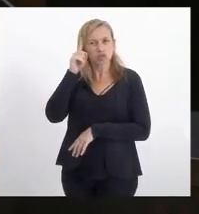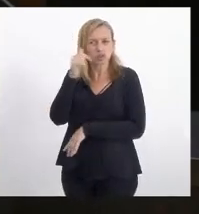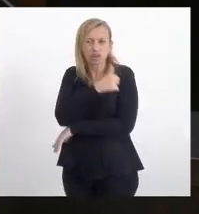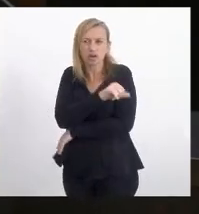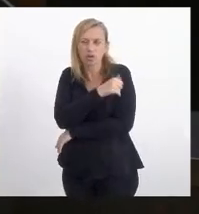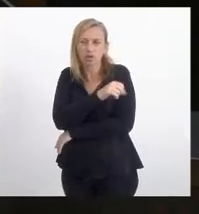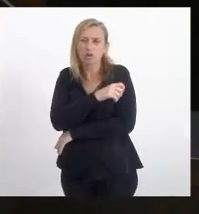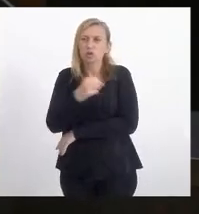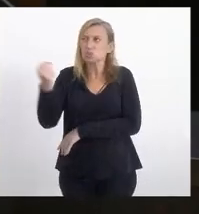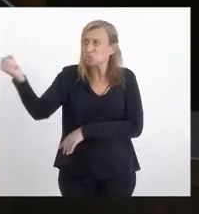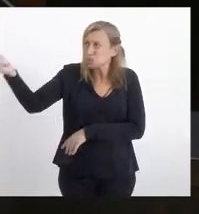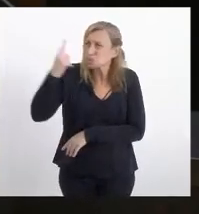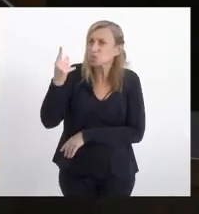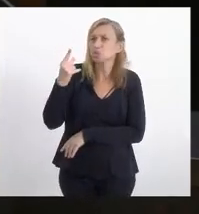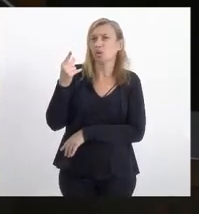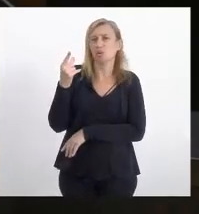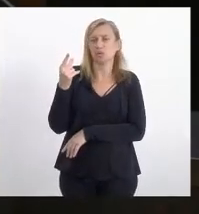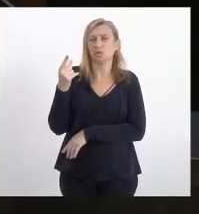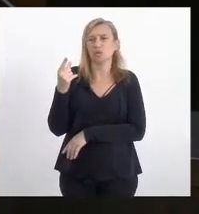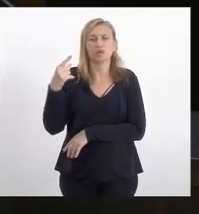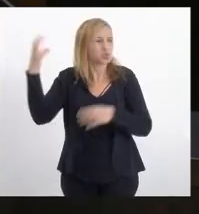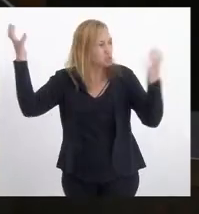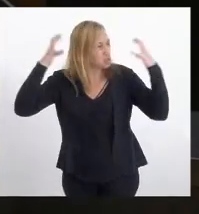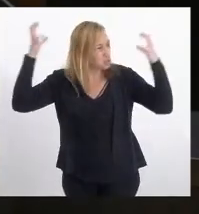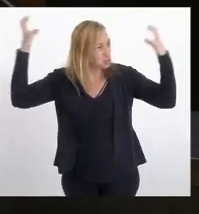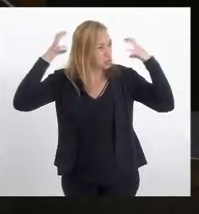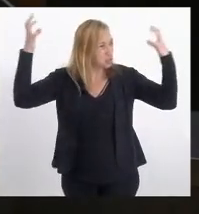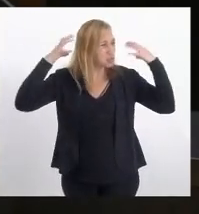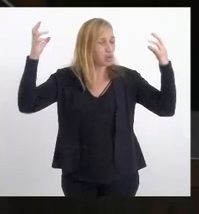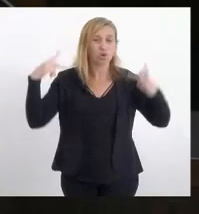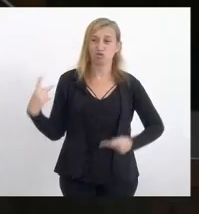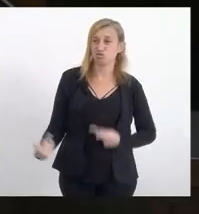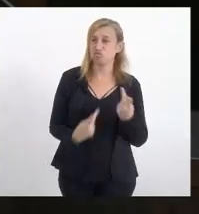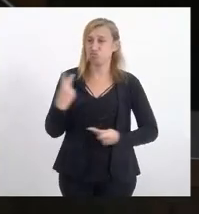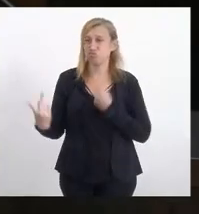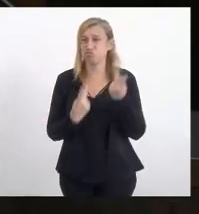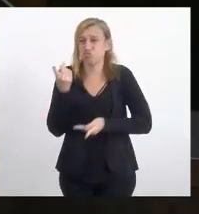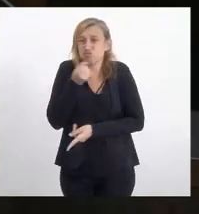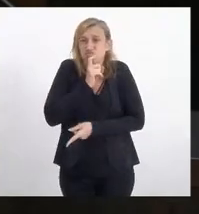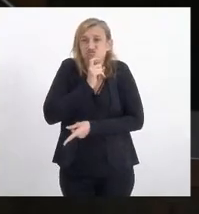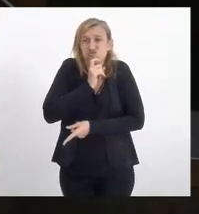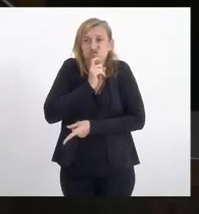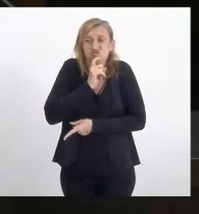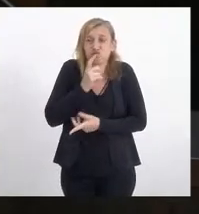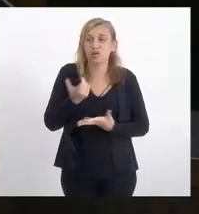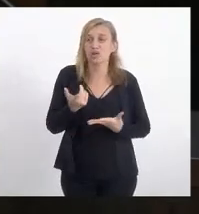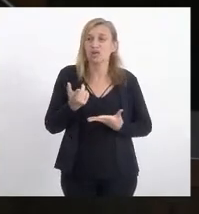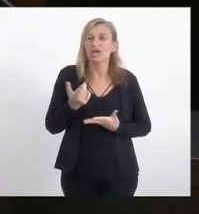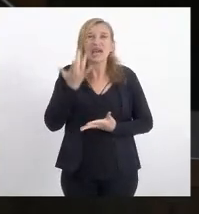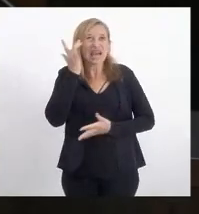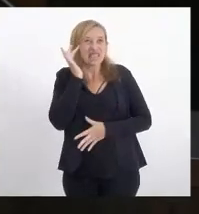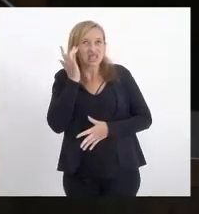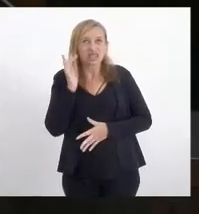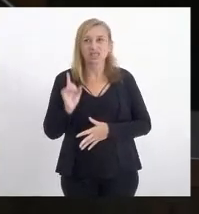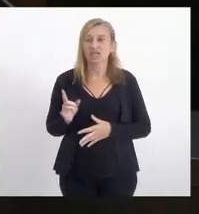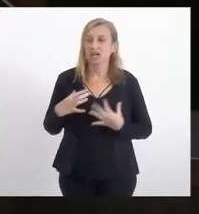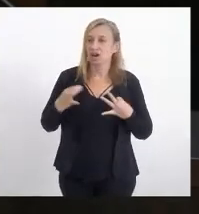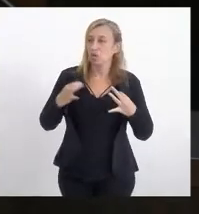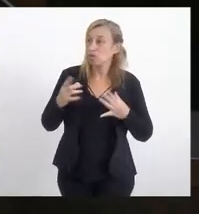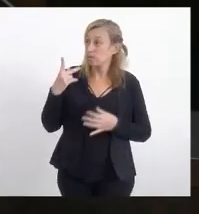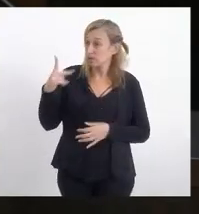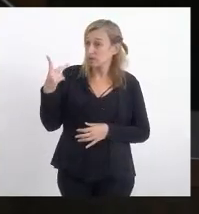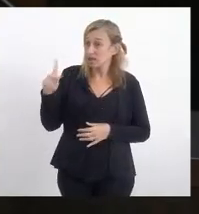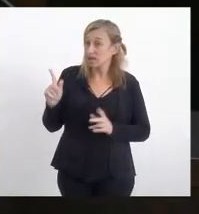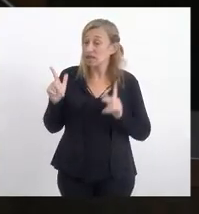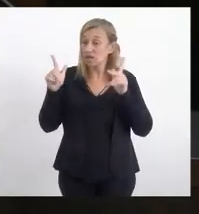no sol e na chuva no vento no frio e achar que o molho dele vai ser